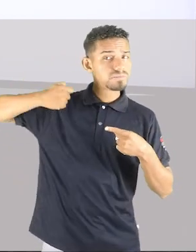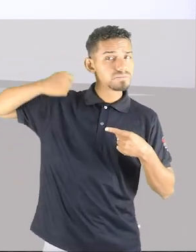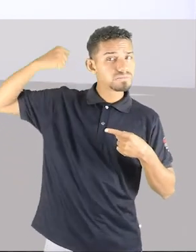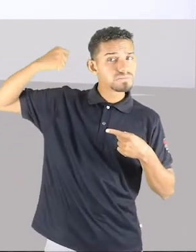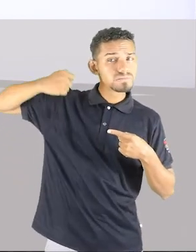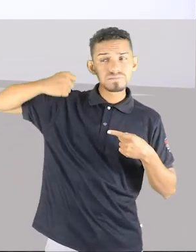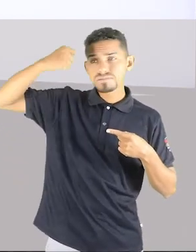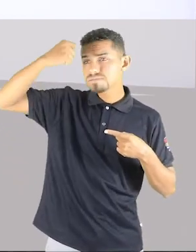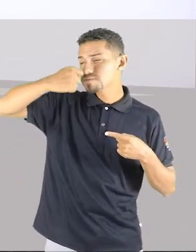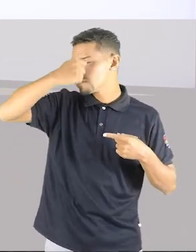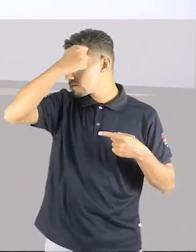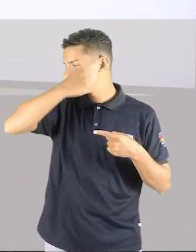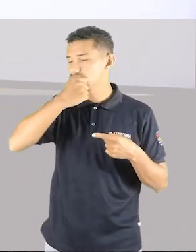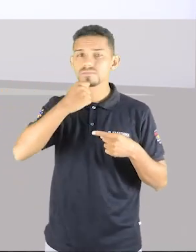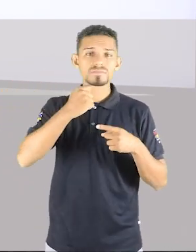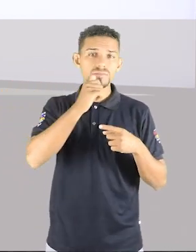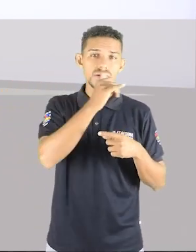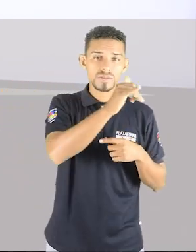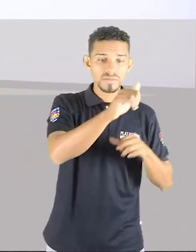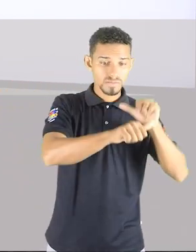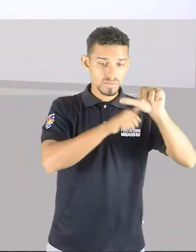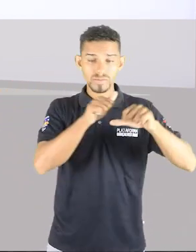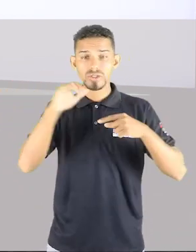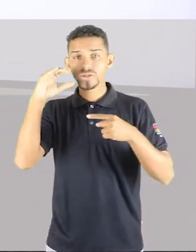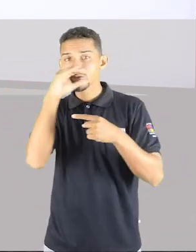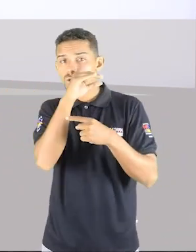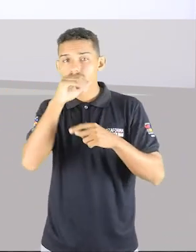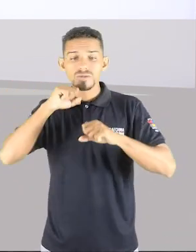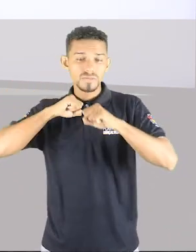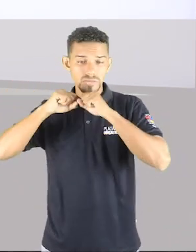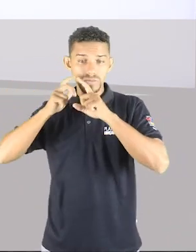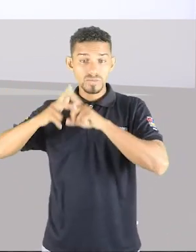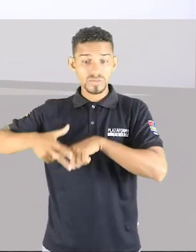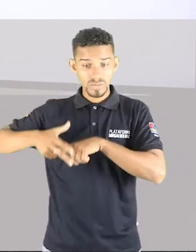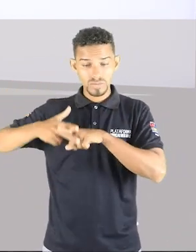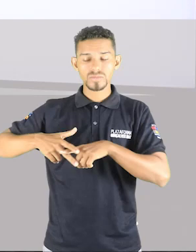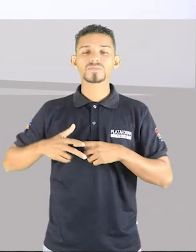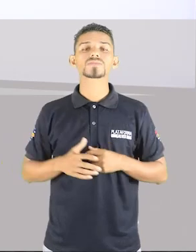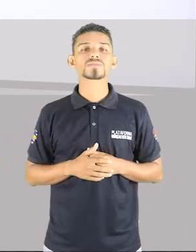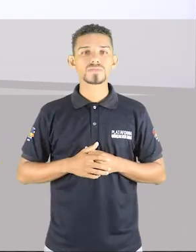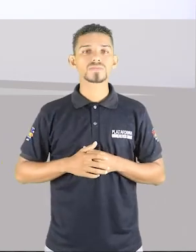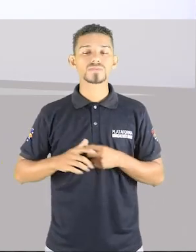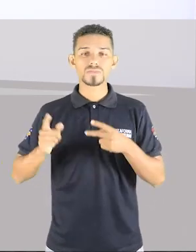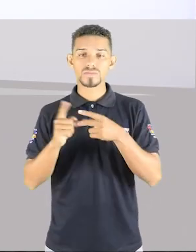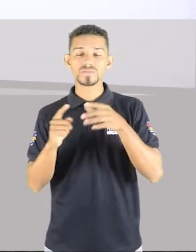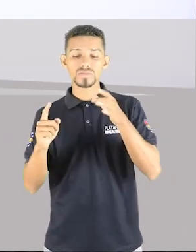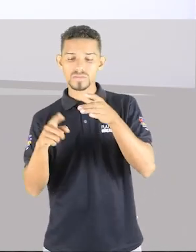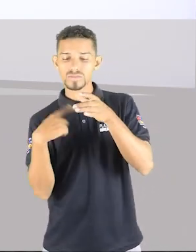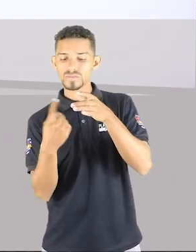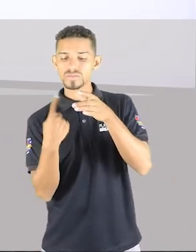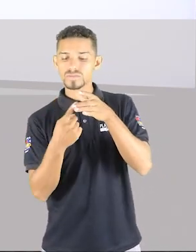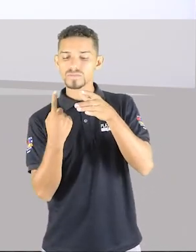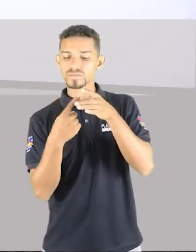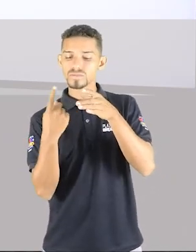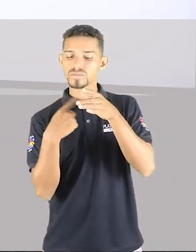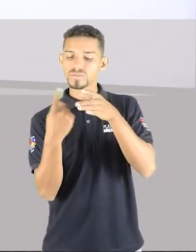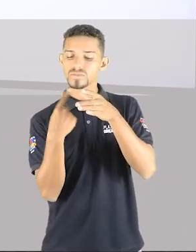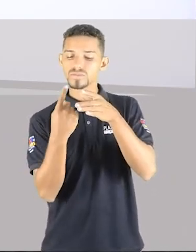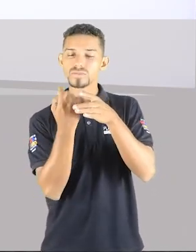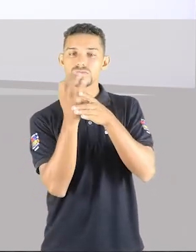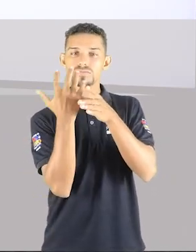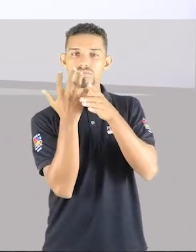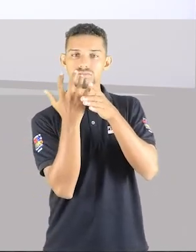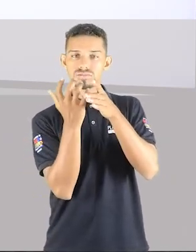que transforma energia elétrica em calor e movimento liquidificador transforma energia